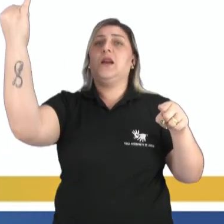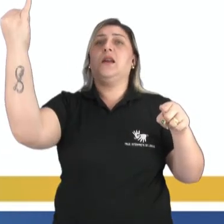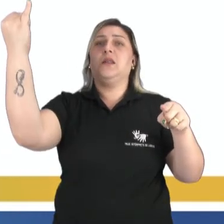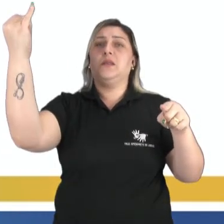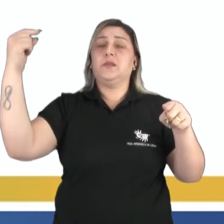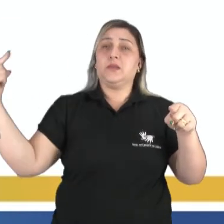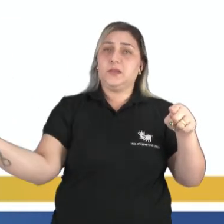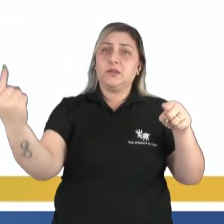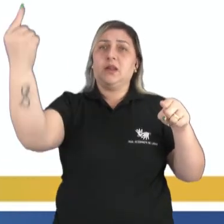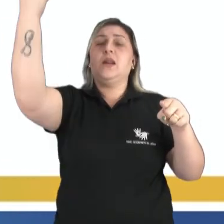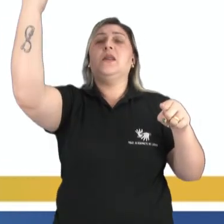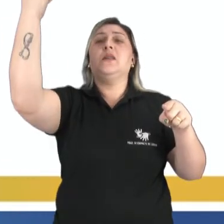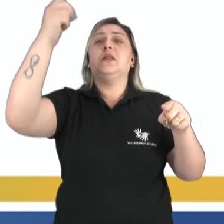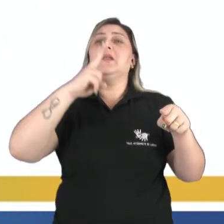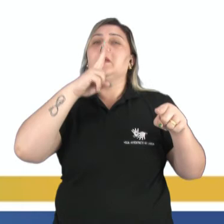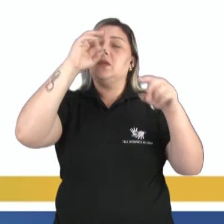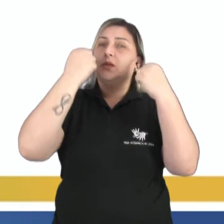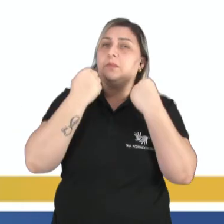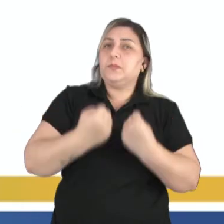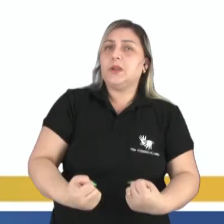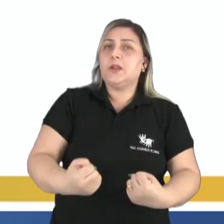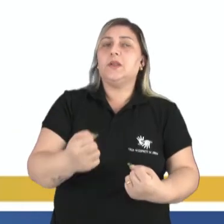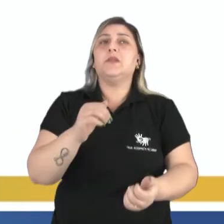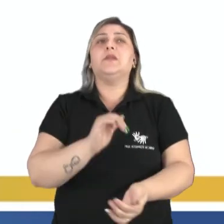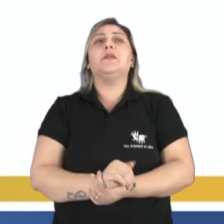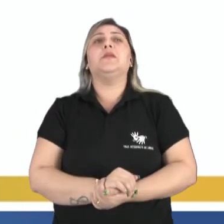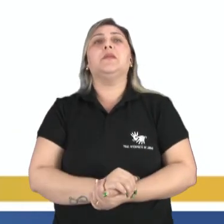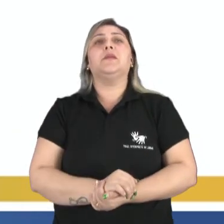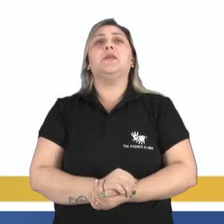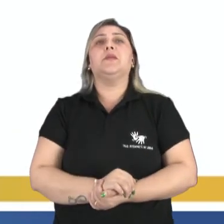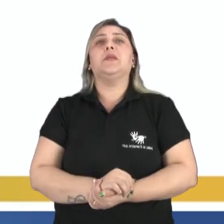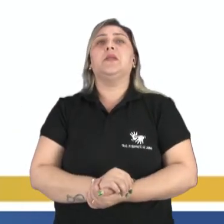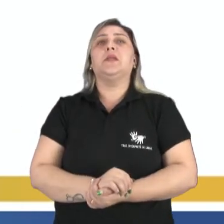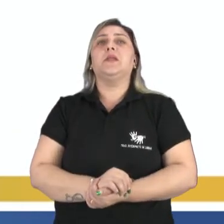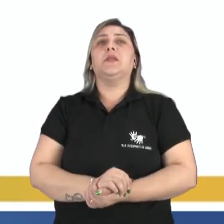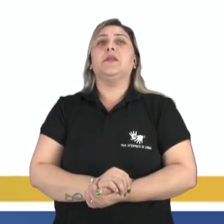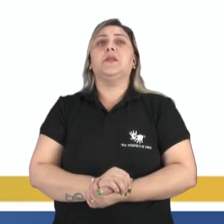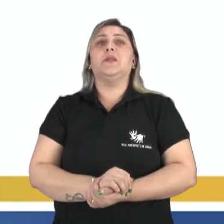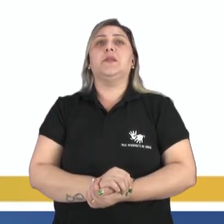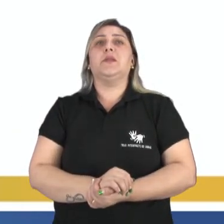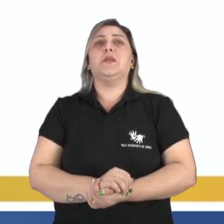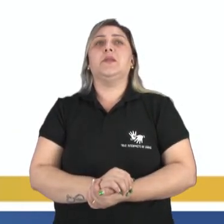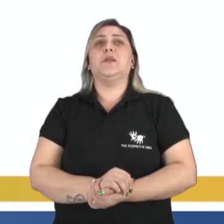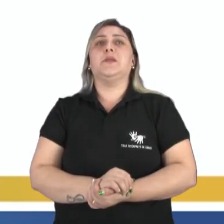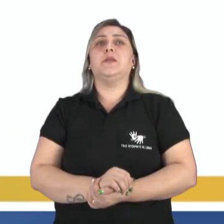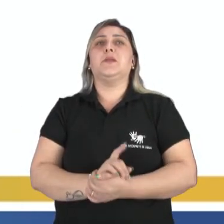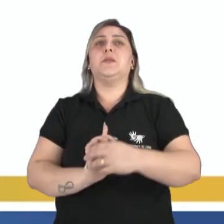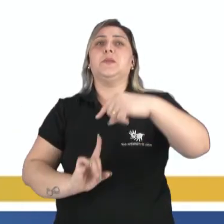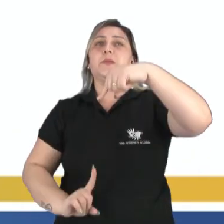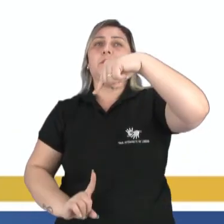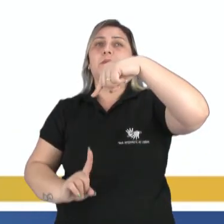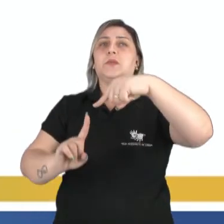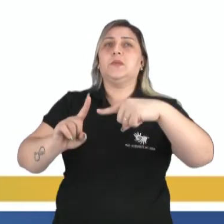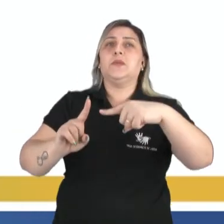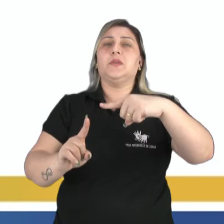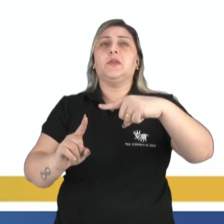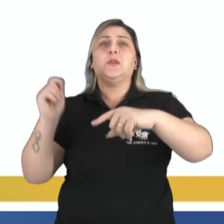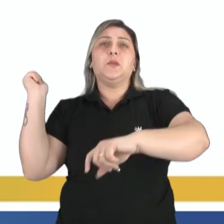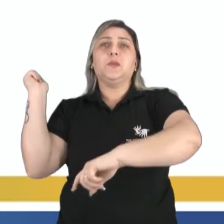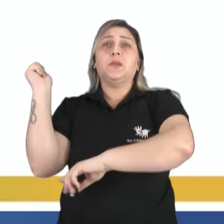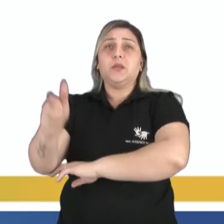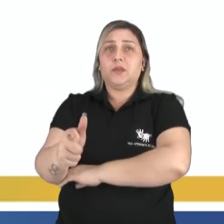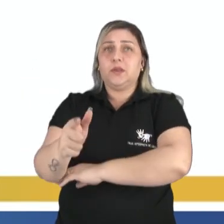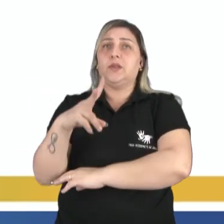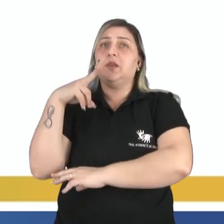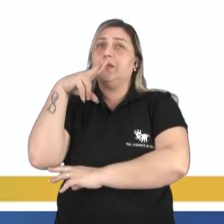a força-peso que age, tudo bem? Inclinado na direção do lançamento, pois a força inicial que atua sobre o corpo, sobre o